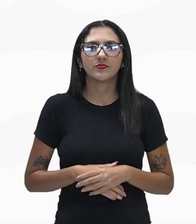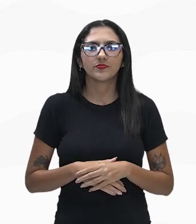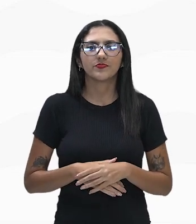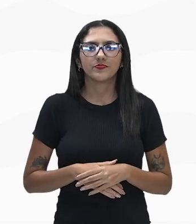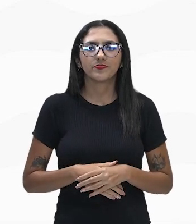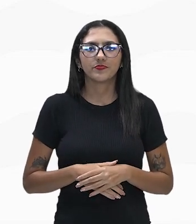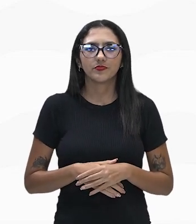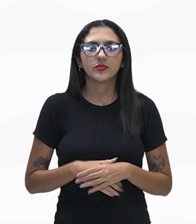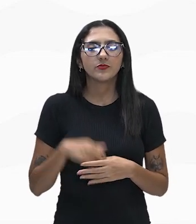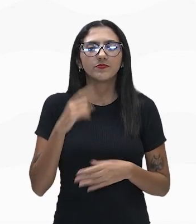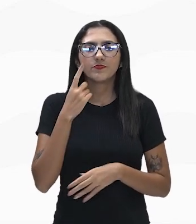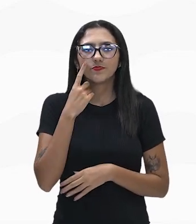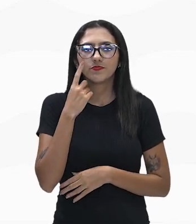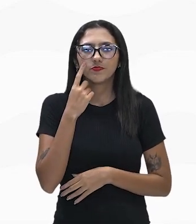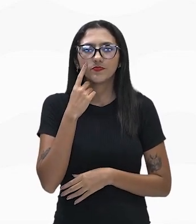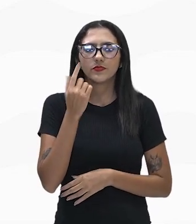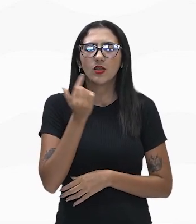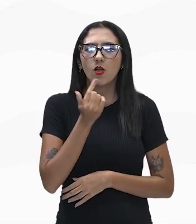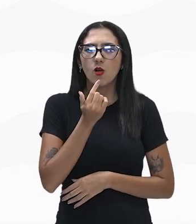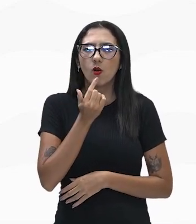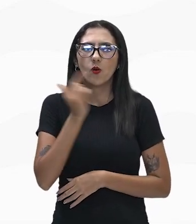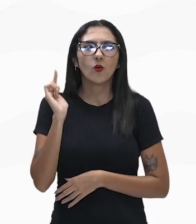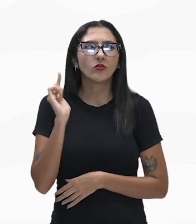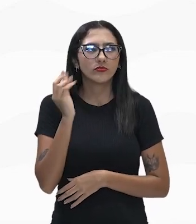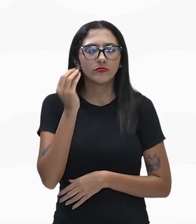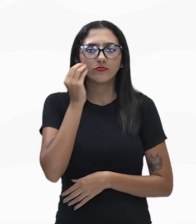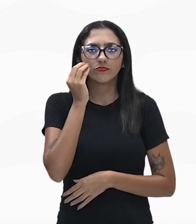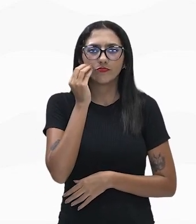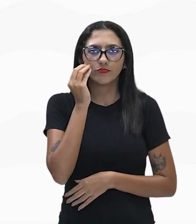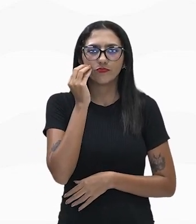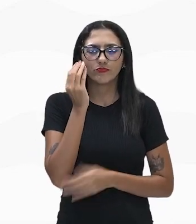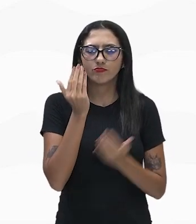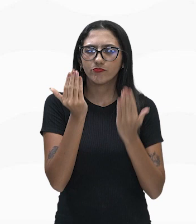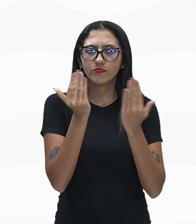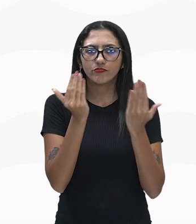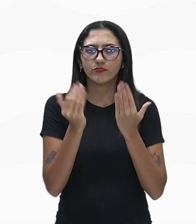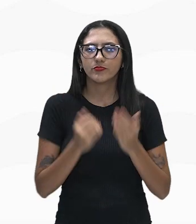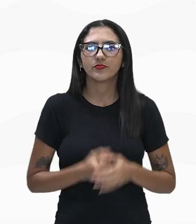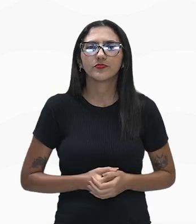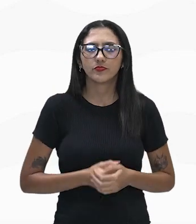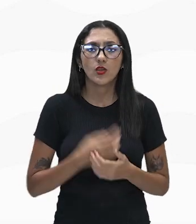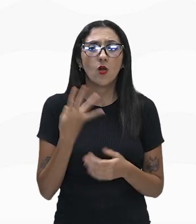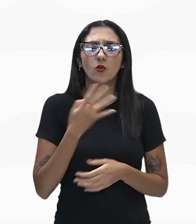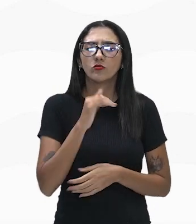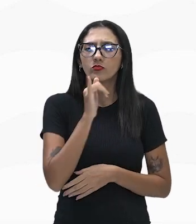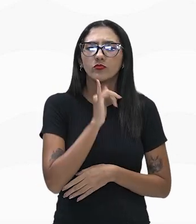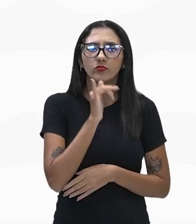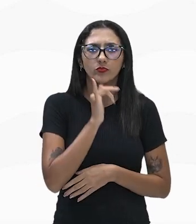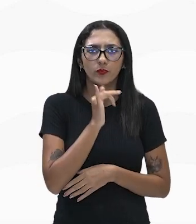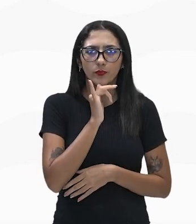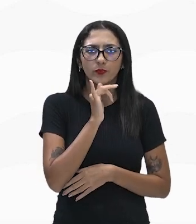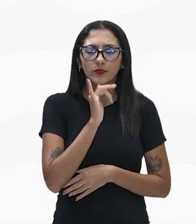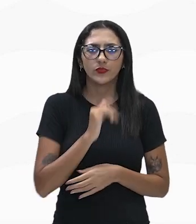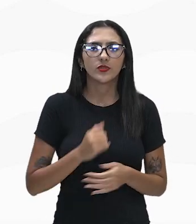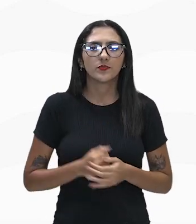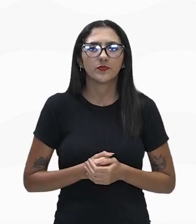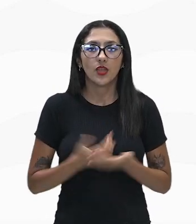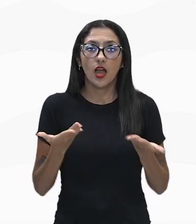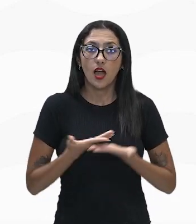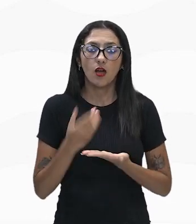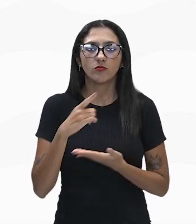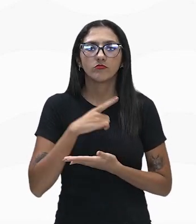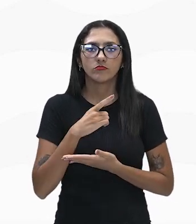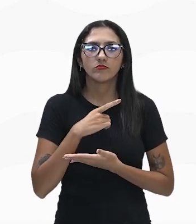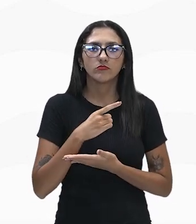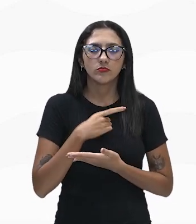aí a uma quarta simulação. Vamos lá. No nosso quarto exemplo, nós estamos aí calculando um valor